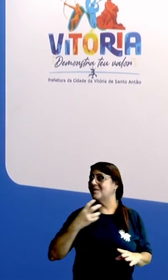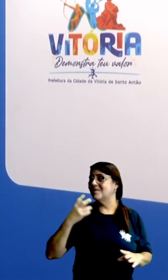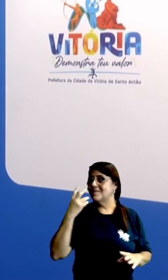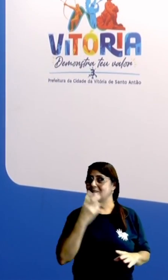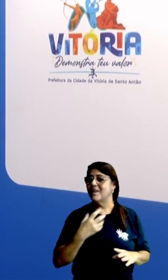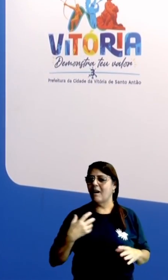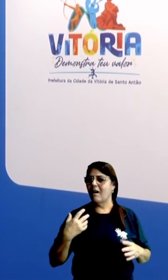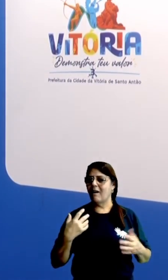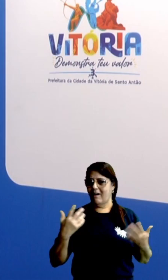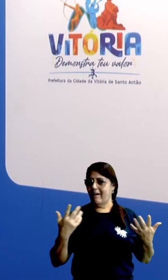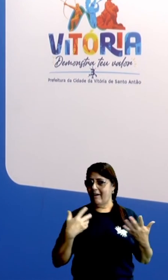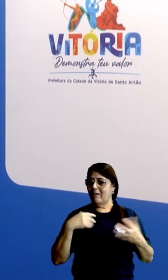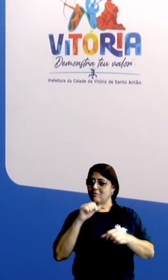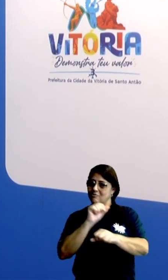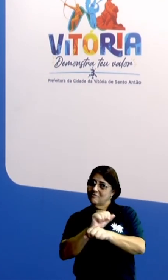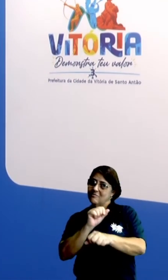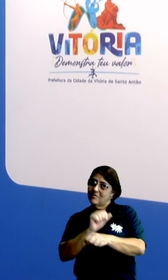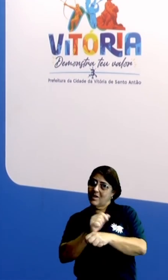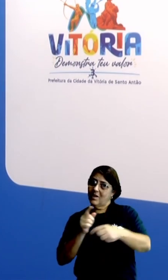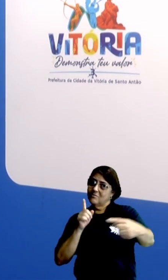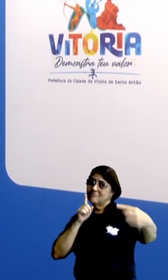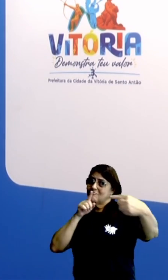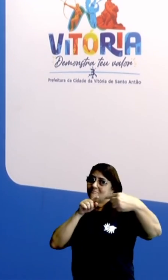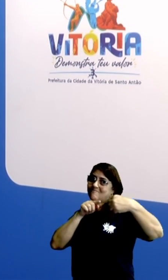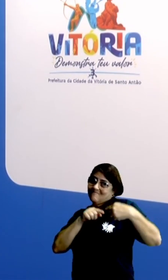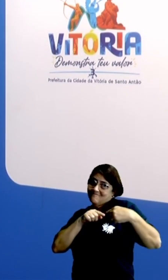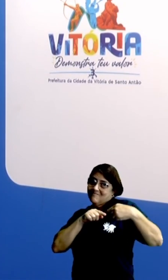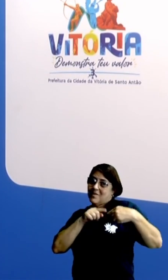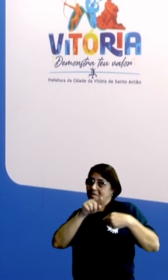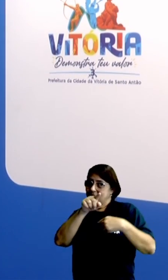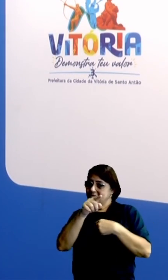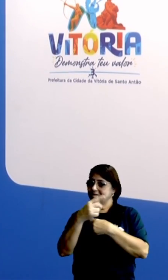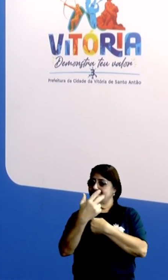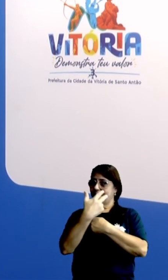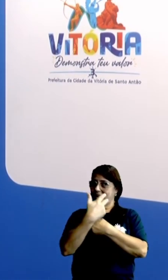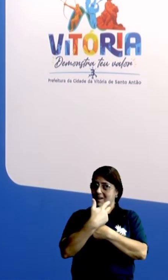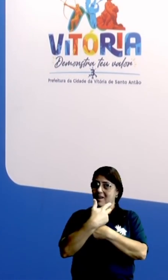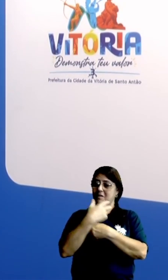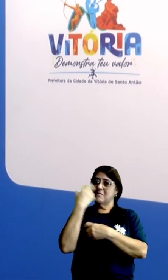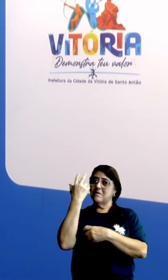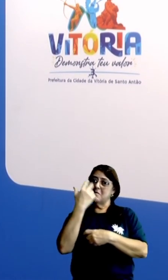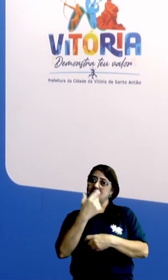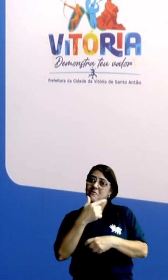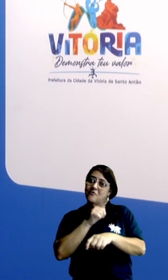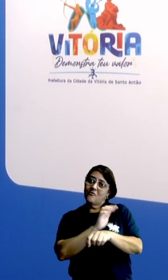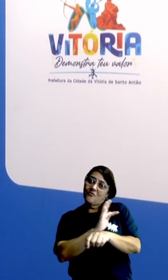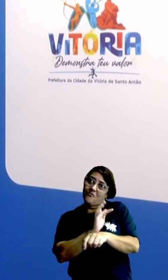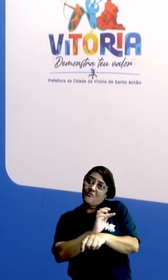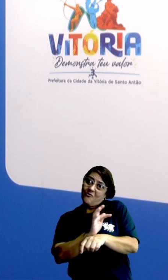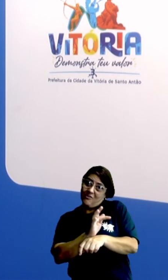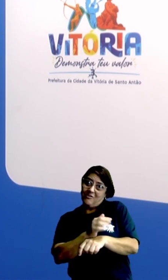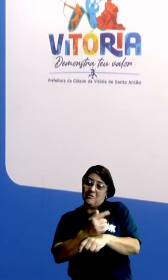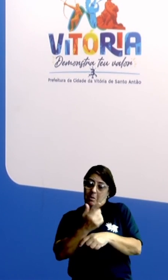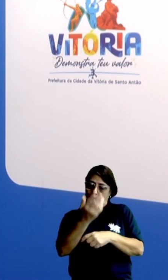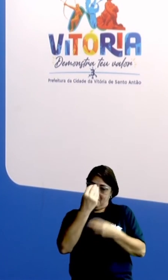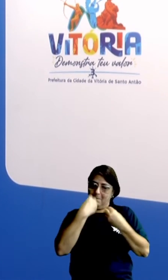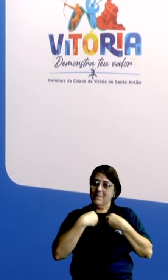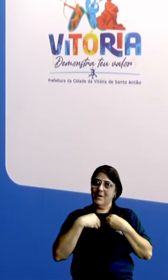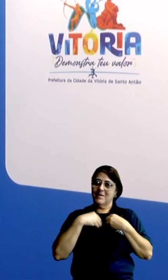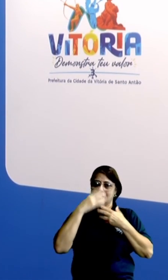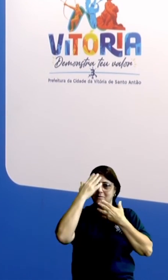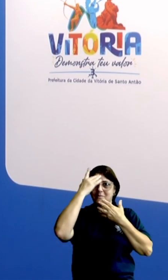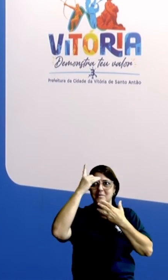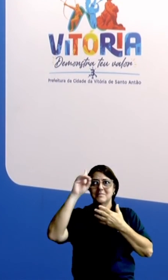e tem tá esperando o desafio Grava aí teu vídeo tá muito obrigada fica com Deus